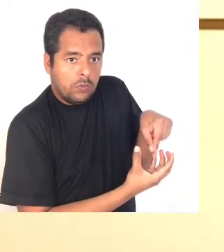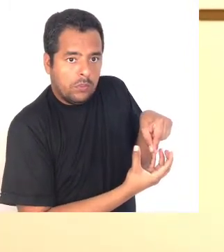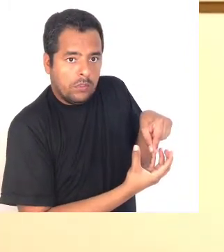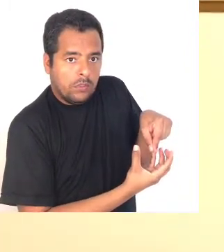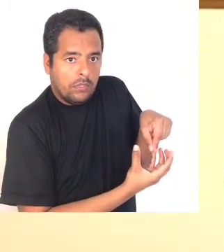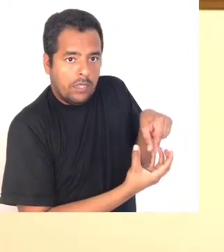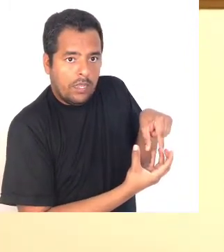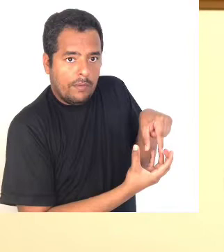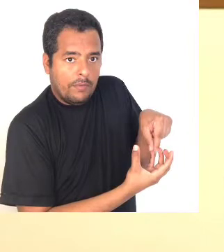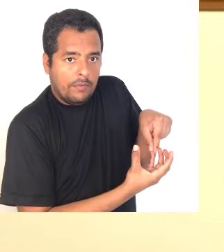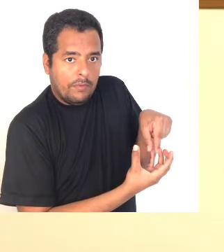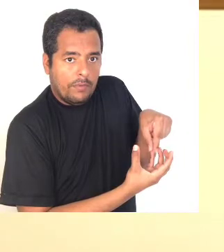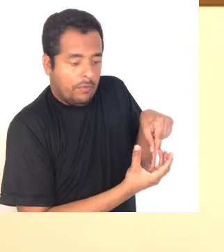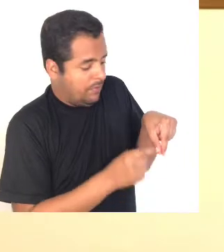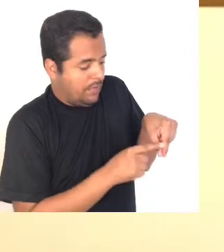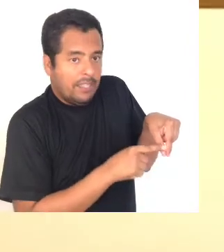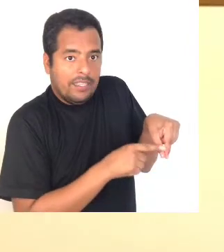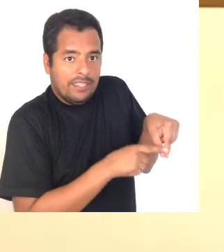fase inferior,